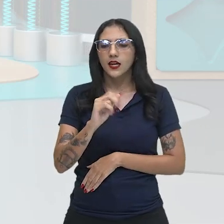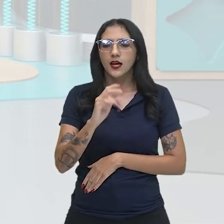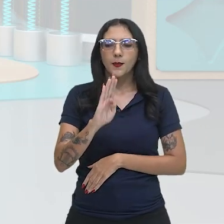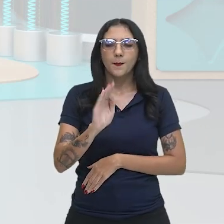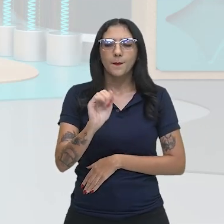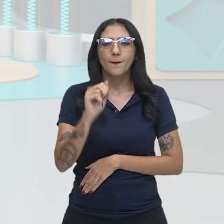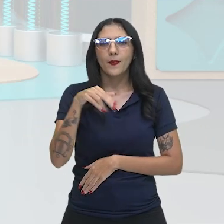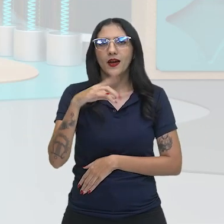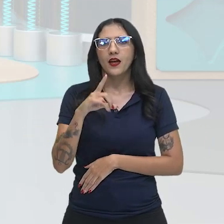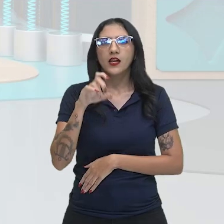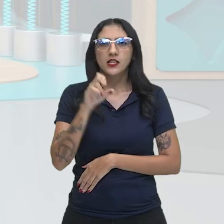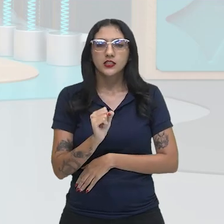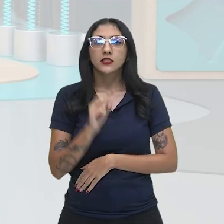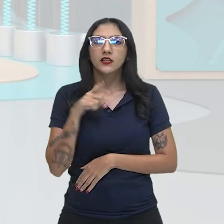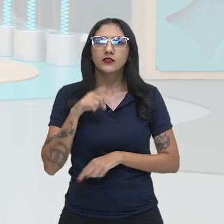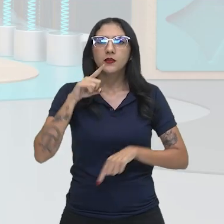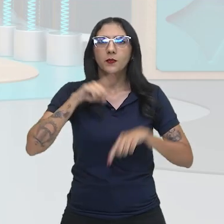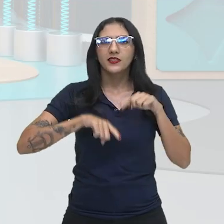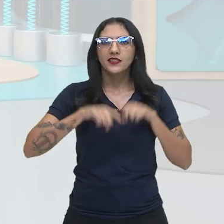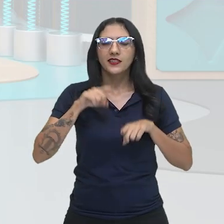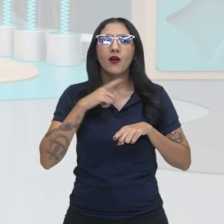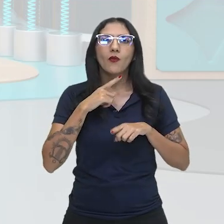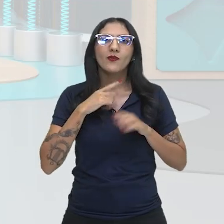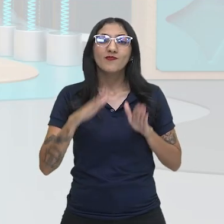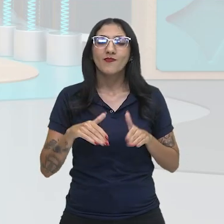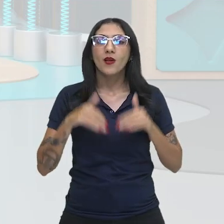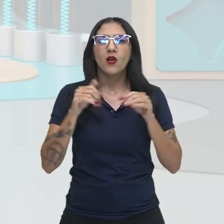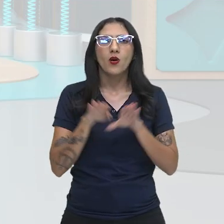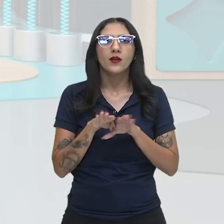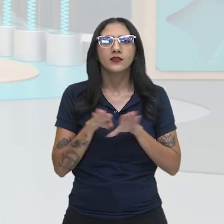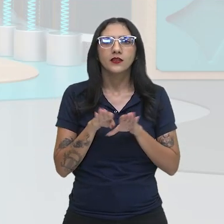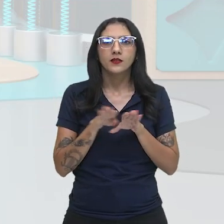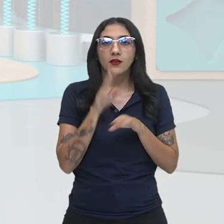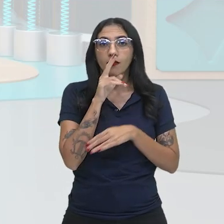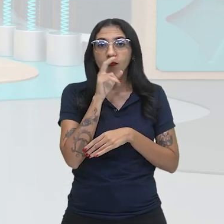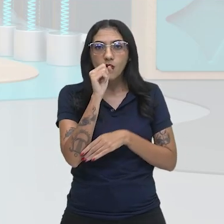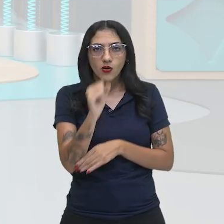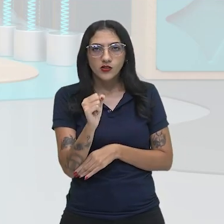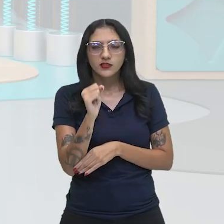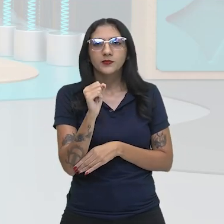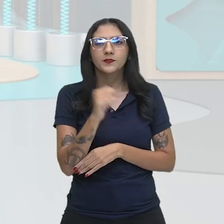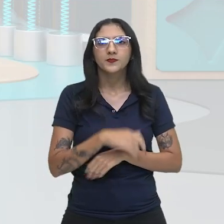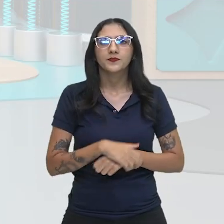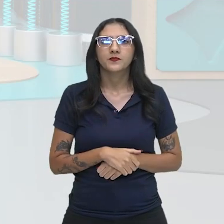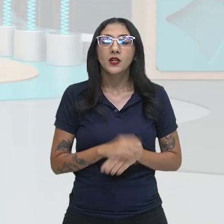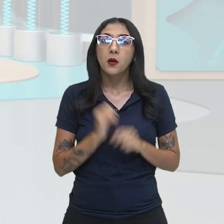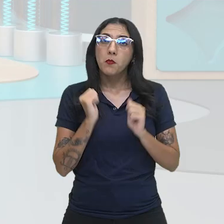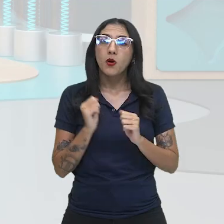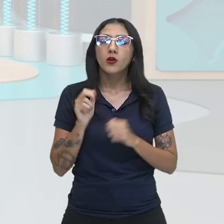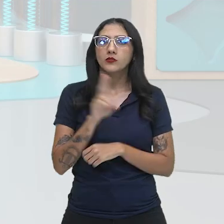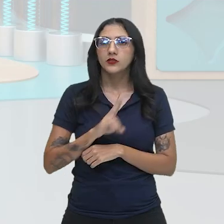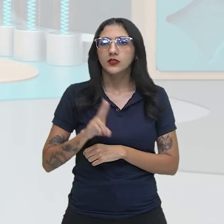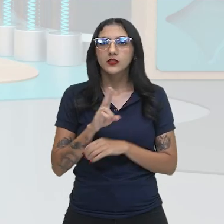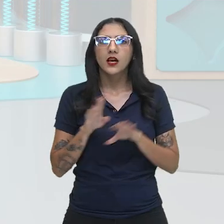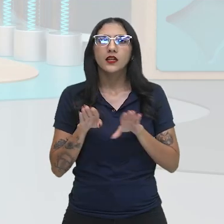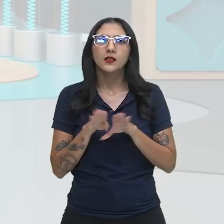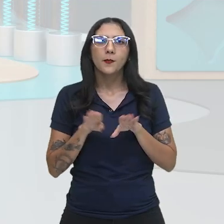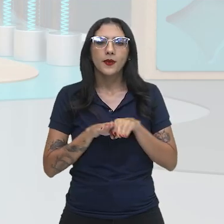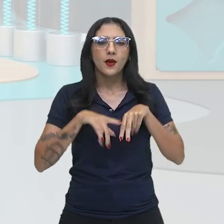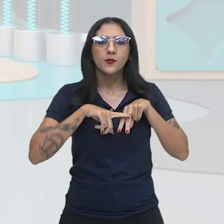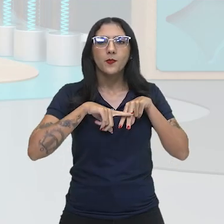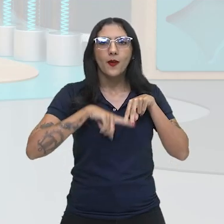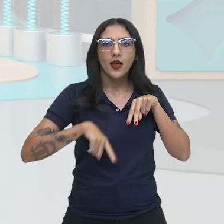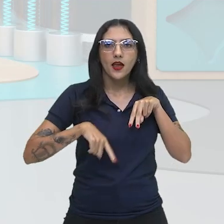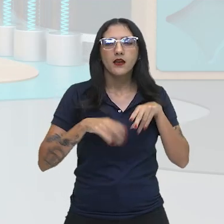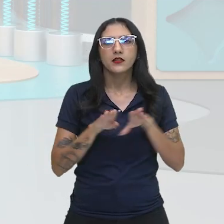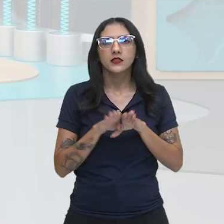são equipamentos que vão aí oferecer resistência também nos movimentos. A gente pode trabalhar a questão das